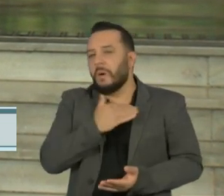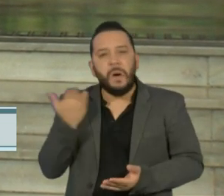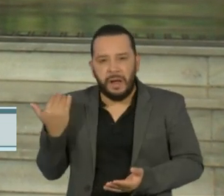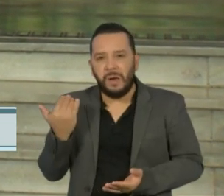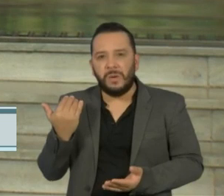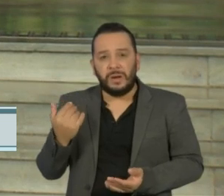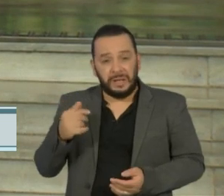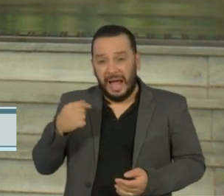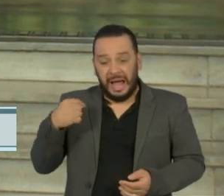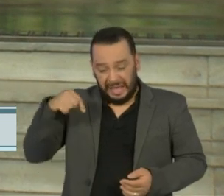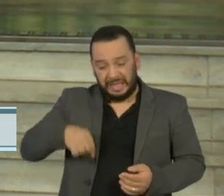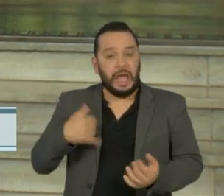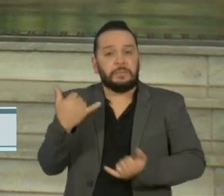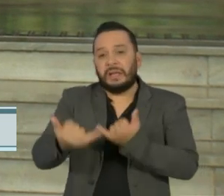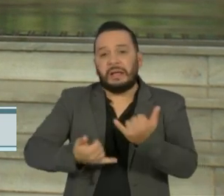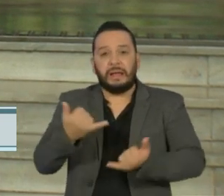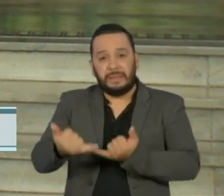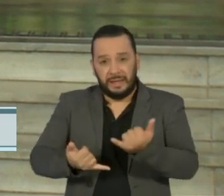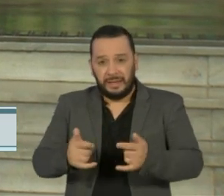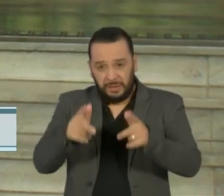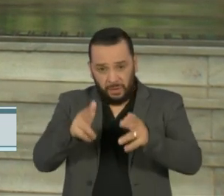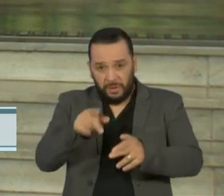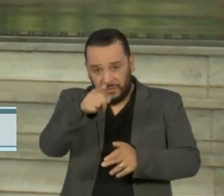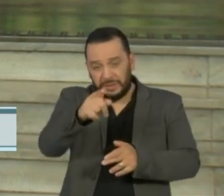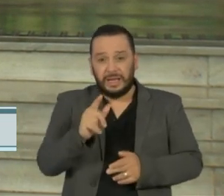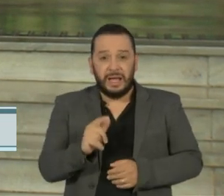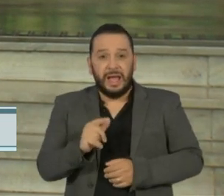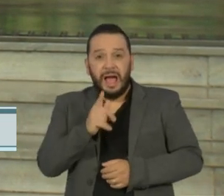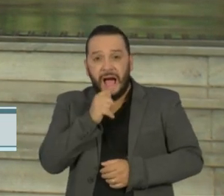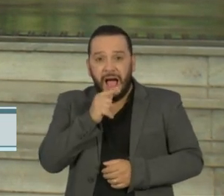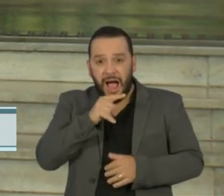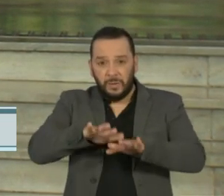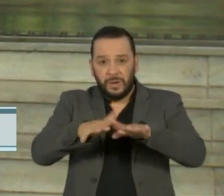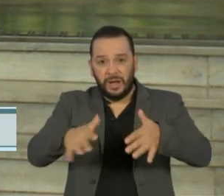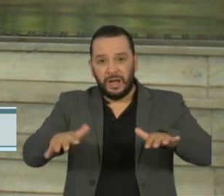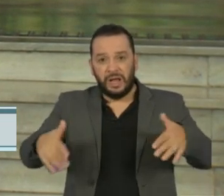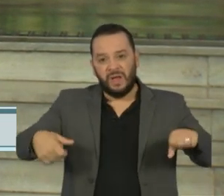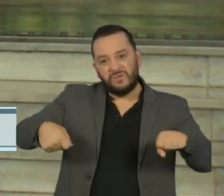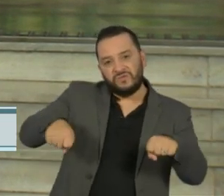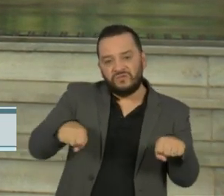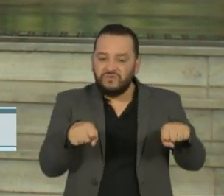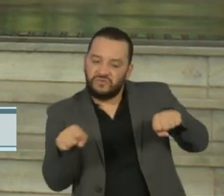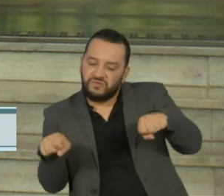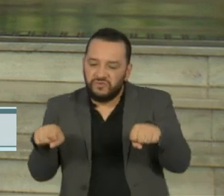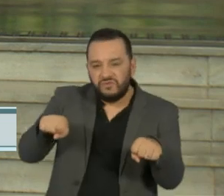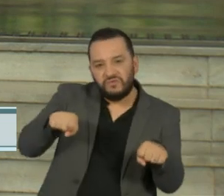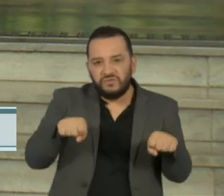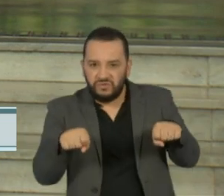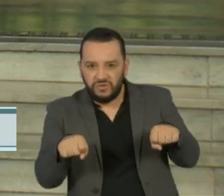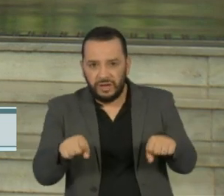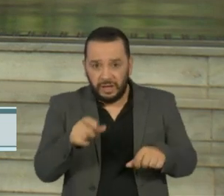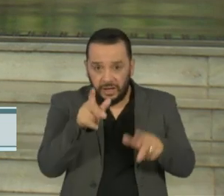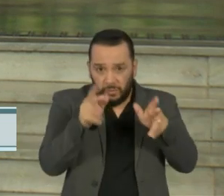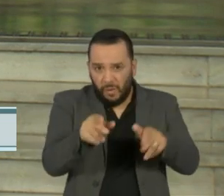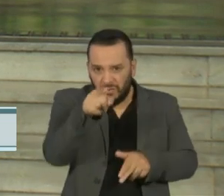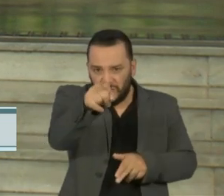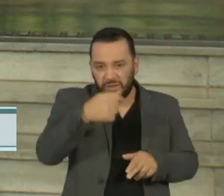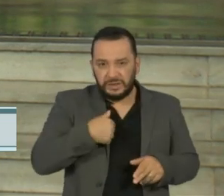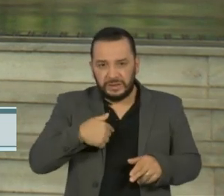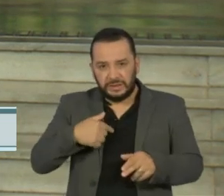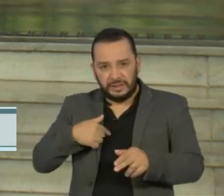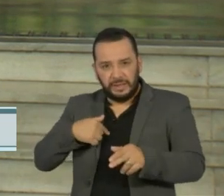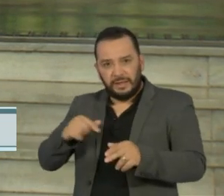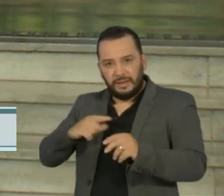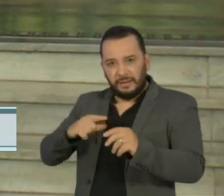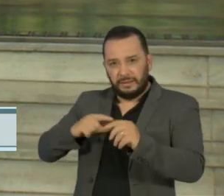ski, não estamos disputando tiro ao alvo, não estamos fazendo churrasco no